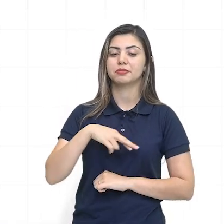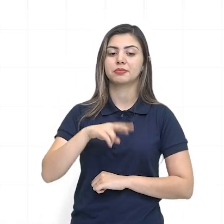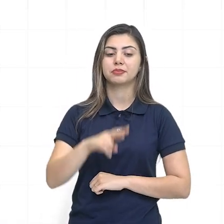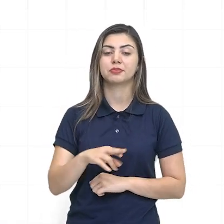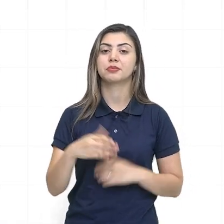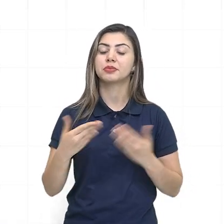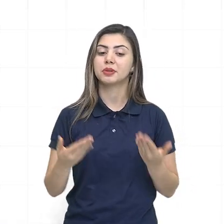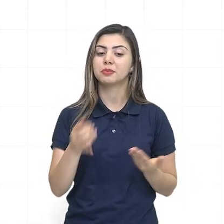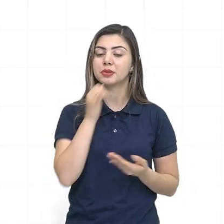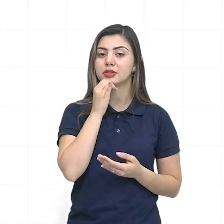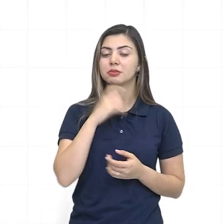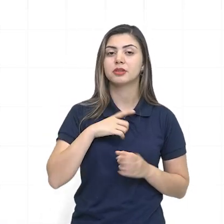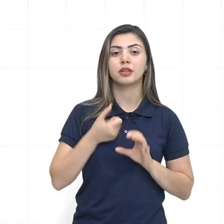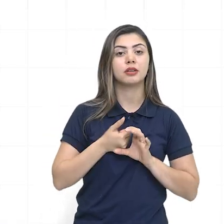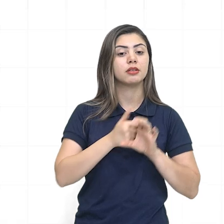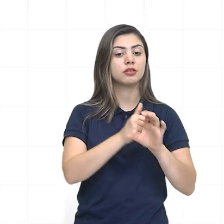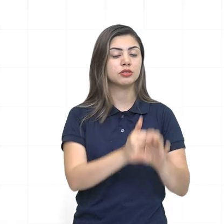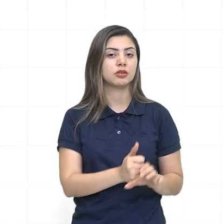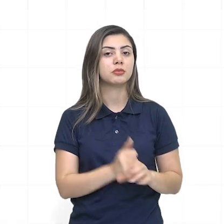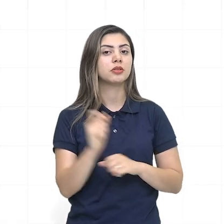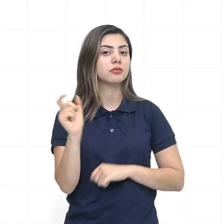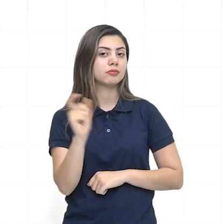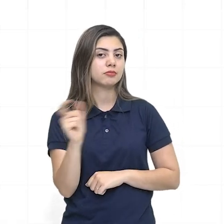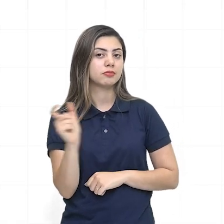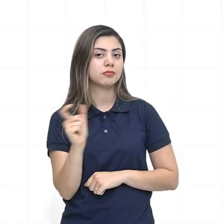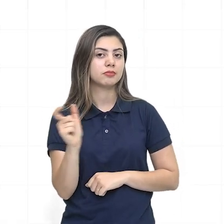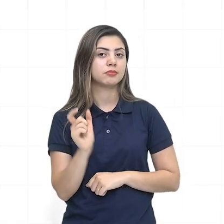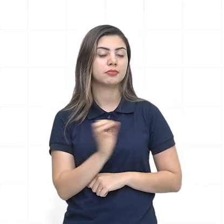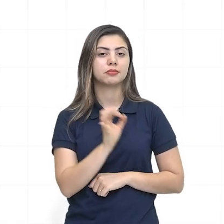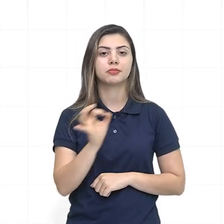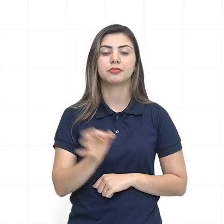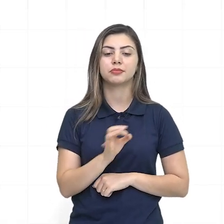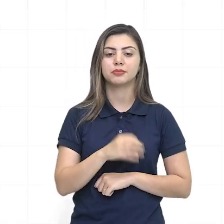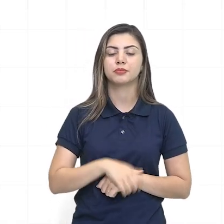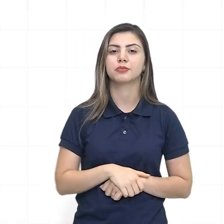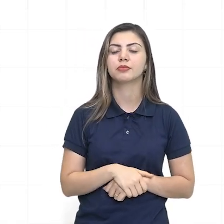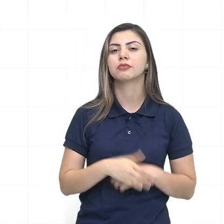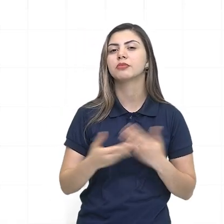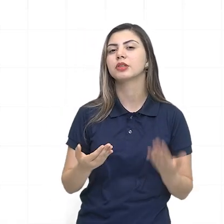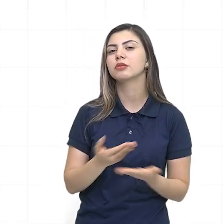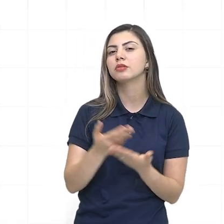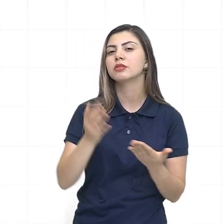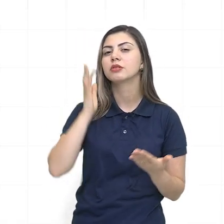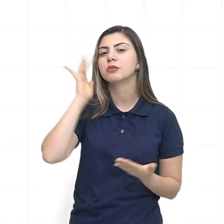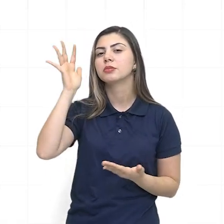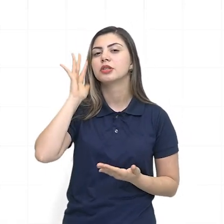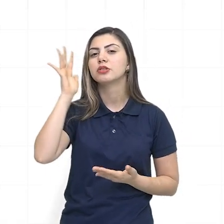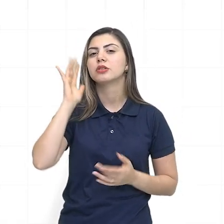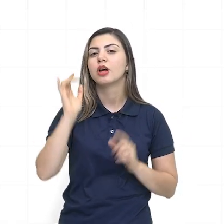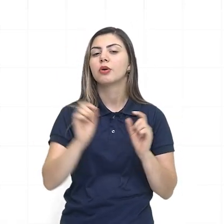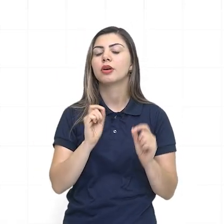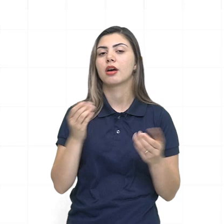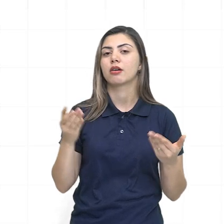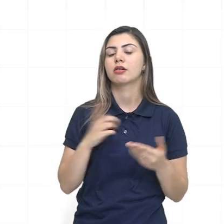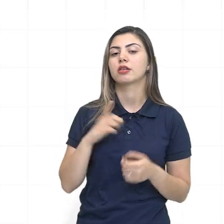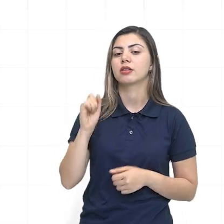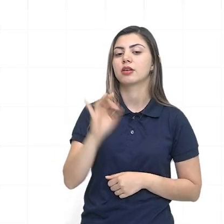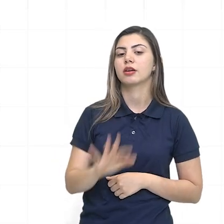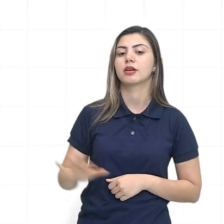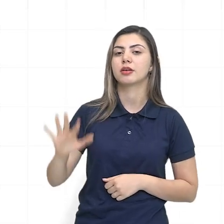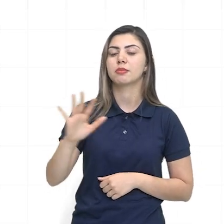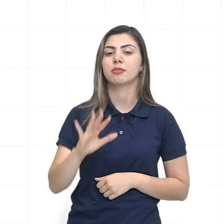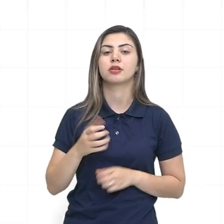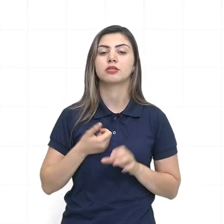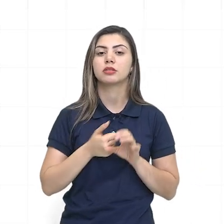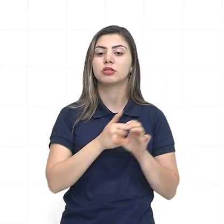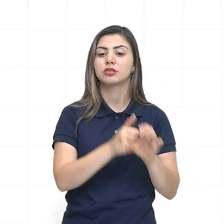nós temos o exemplo do cristianismo e do islamismo. Para pensar aqui, nós temos aqui a imagem do cristianismo